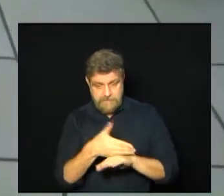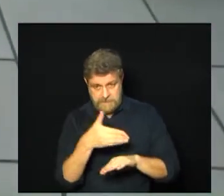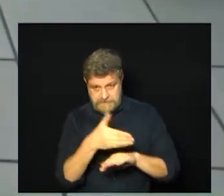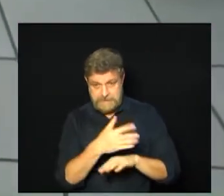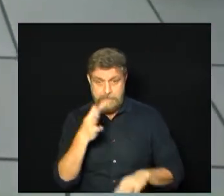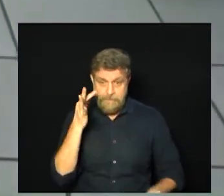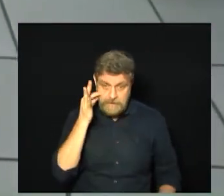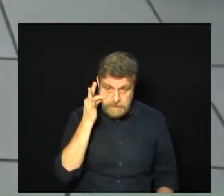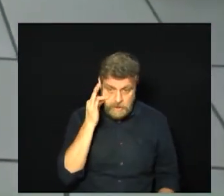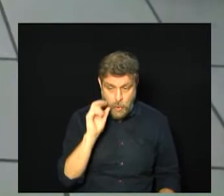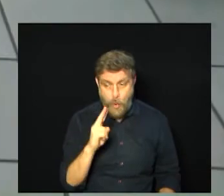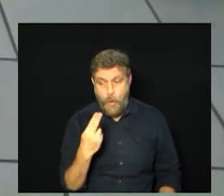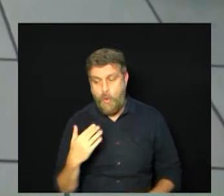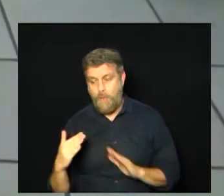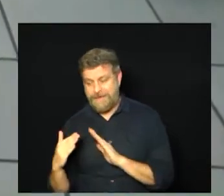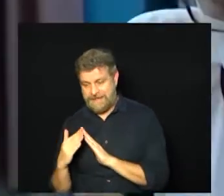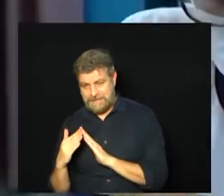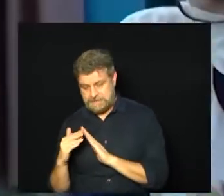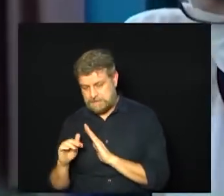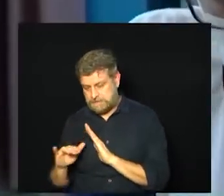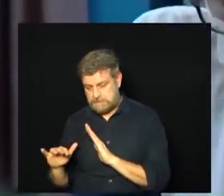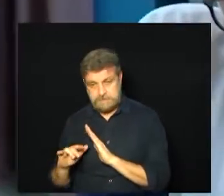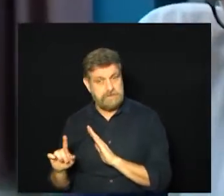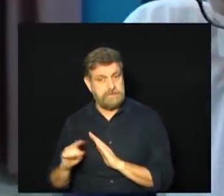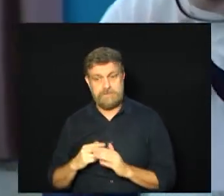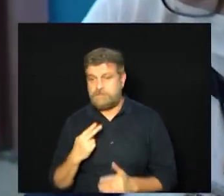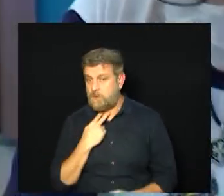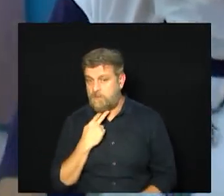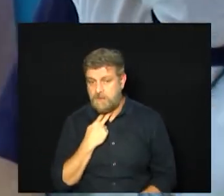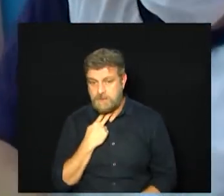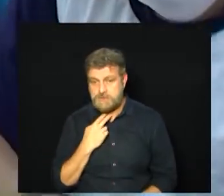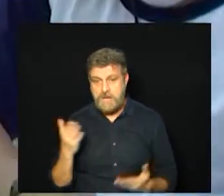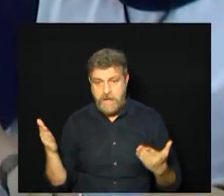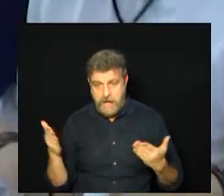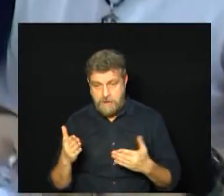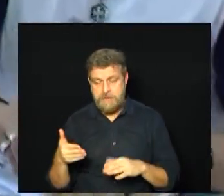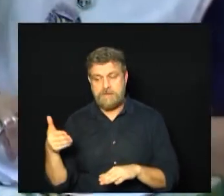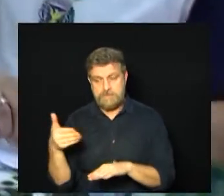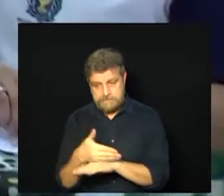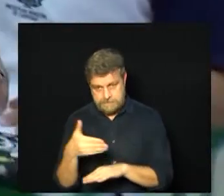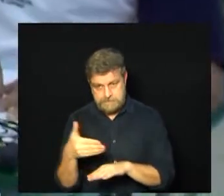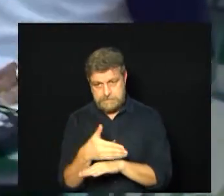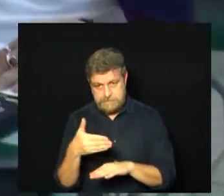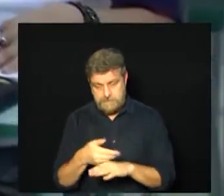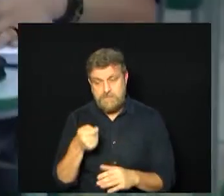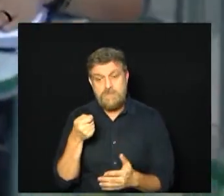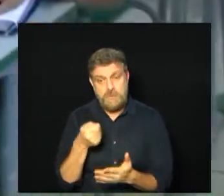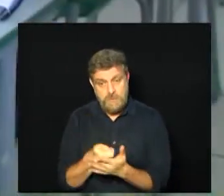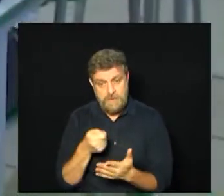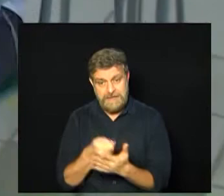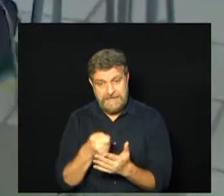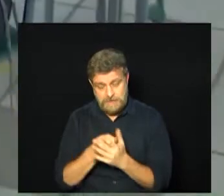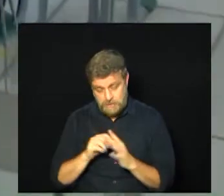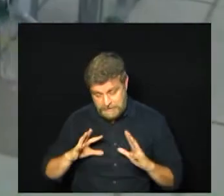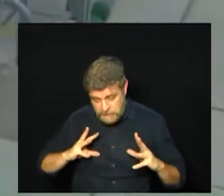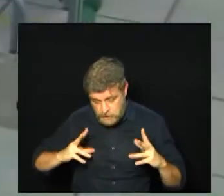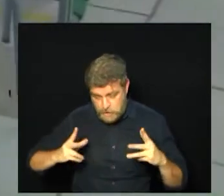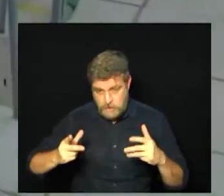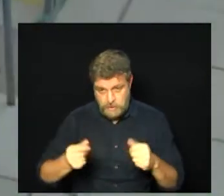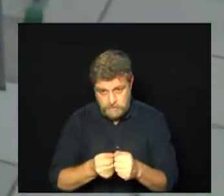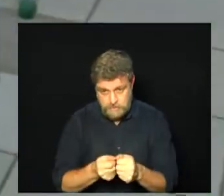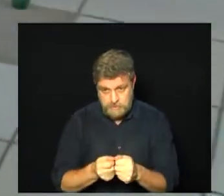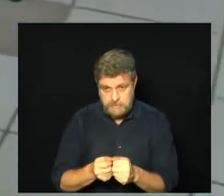atividades presenciais ou não. Isso não existe mais, né? Quer dizer, agora a frequência ela passa a ser obrigatória para todos. Qual